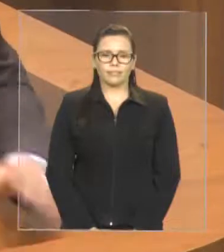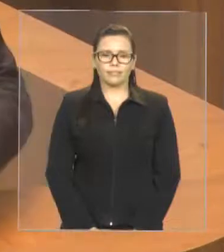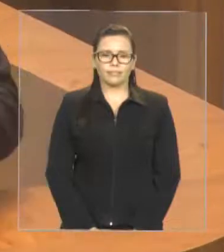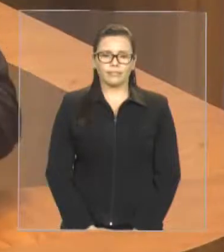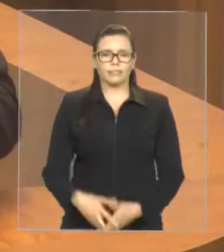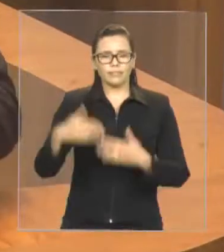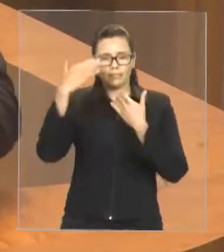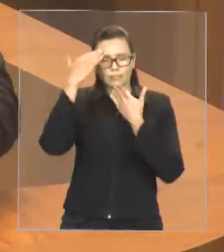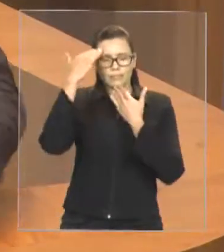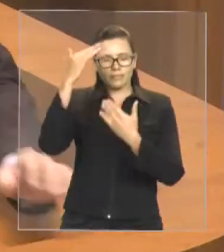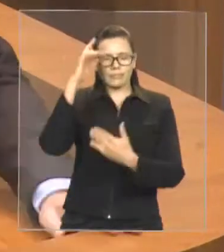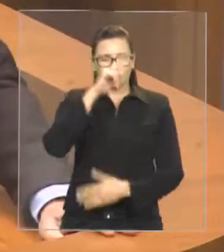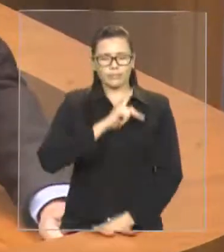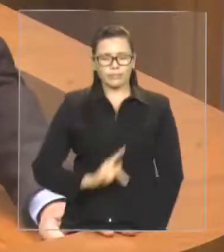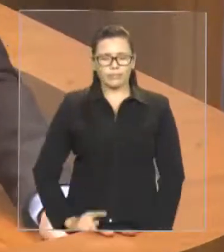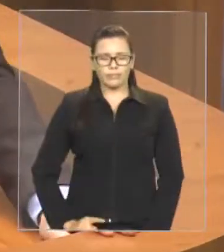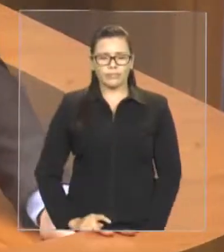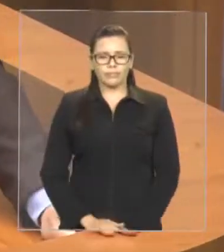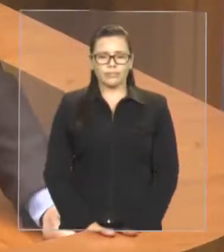Obrigado, senhor presidente.